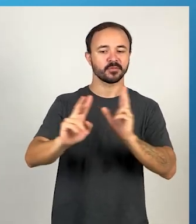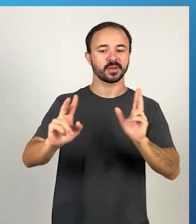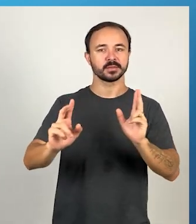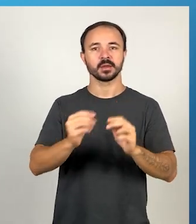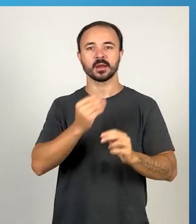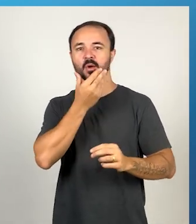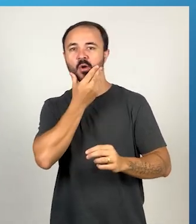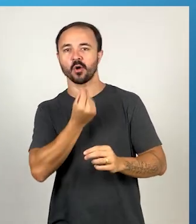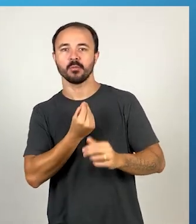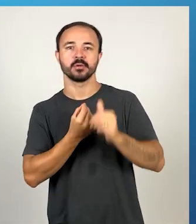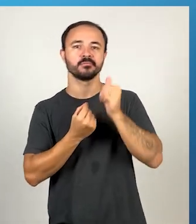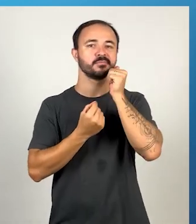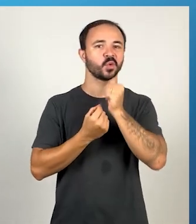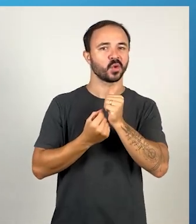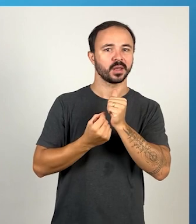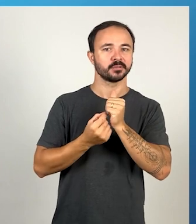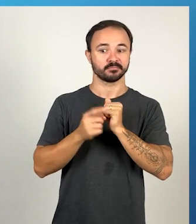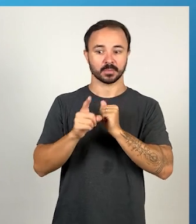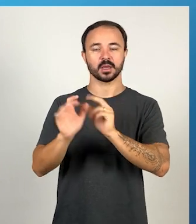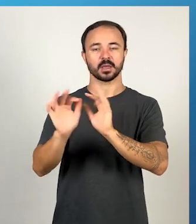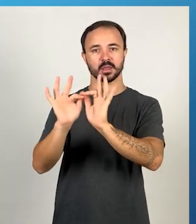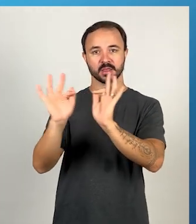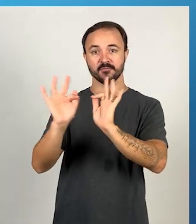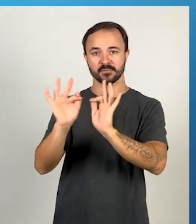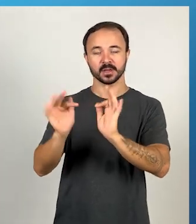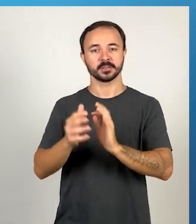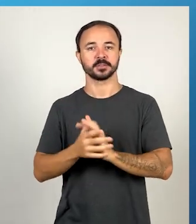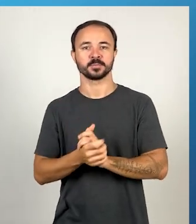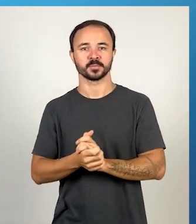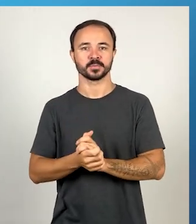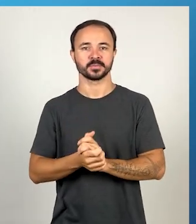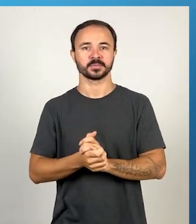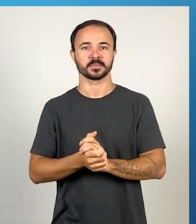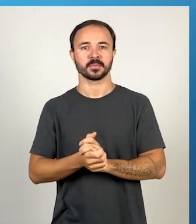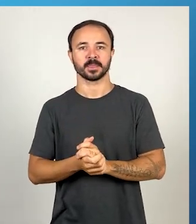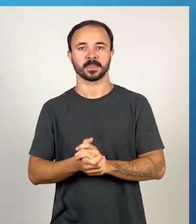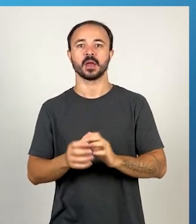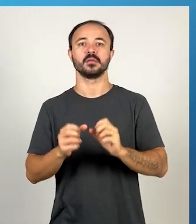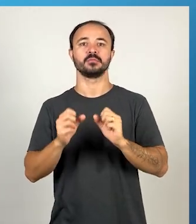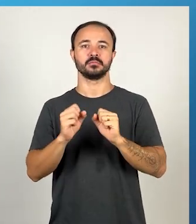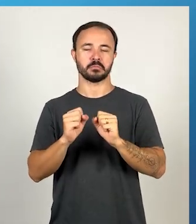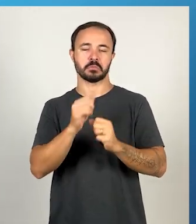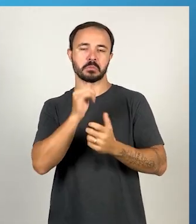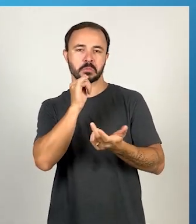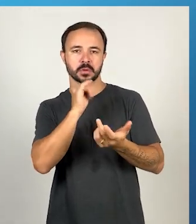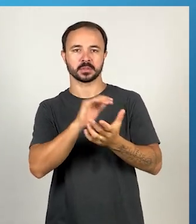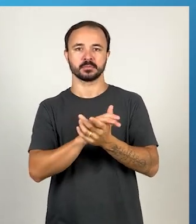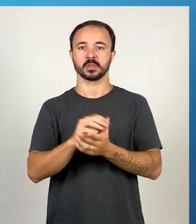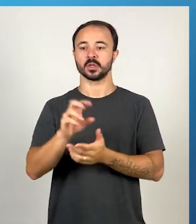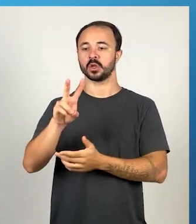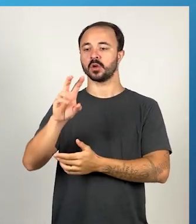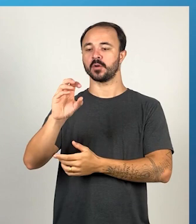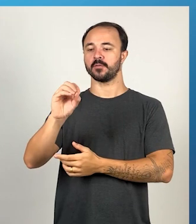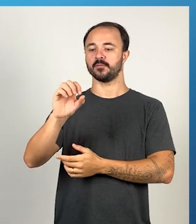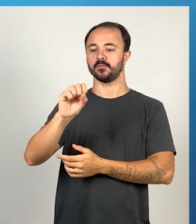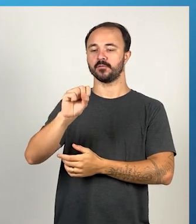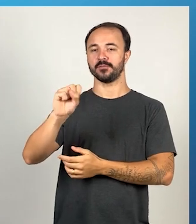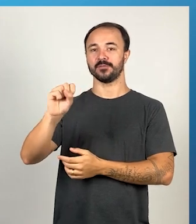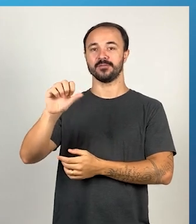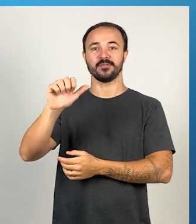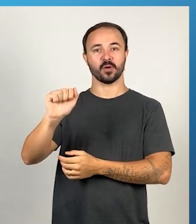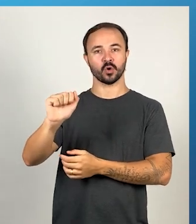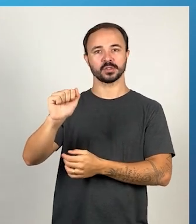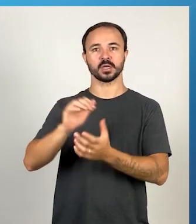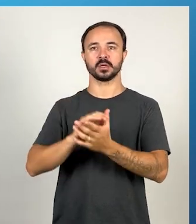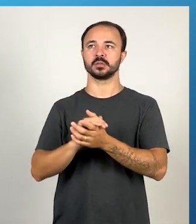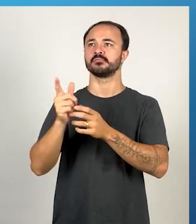nos adjetivos relacionados ao sujeito. Os pronomes de tratamento Vossa Majestade, Vossa Excelência ou Vossa Senhoria